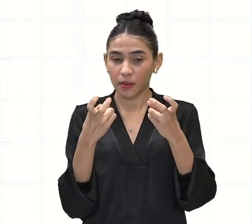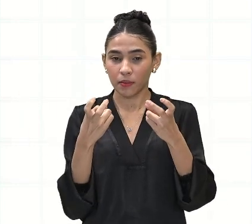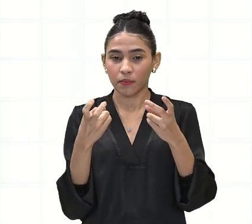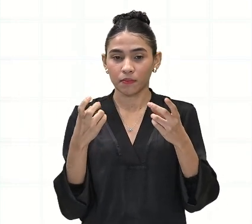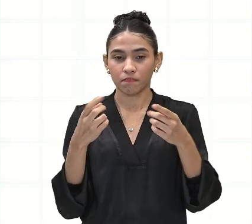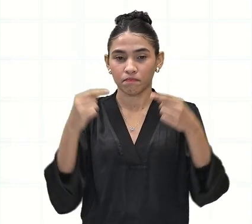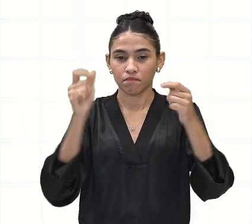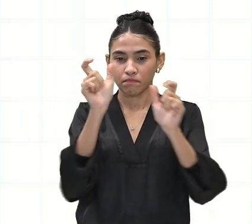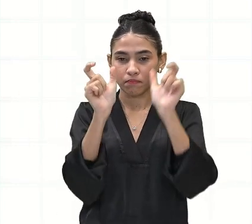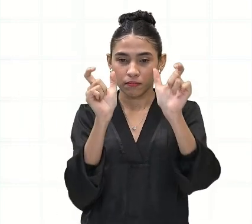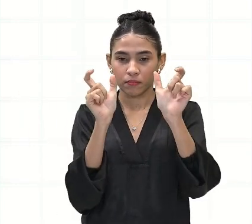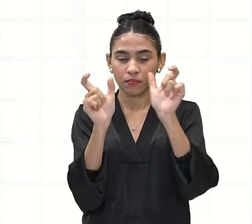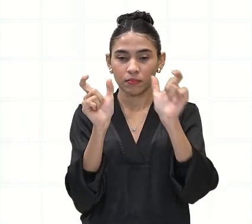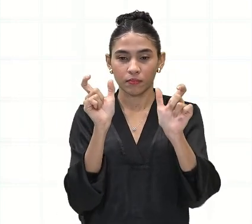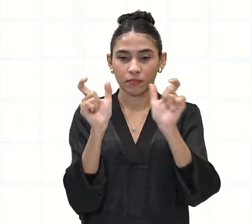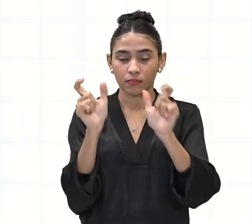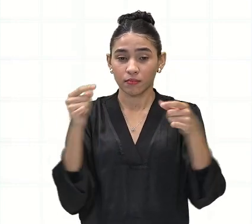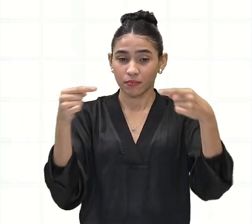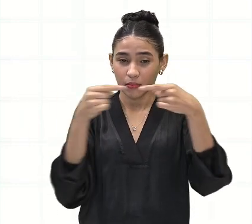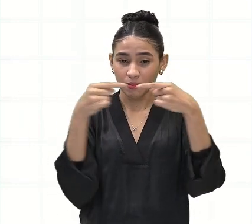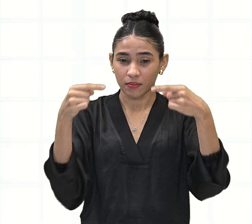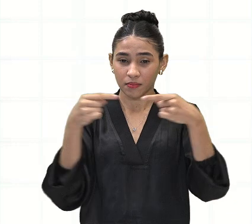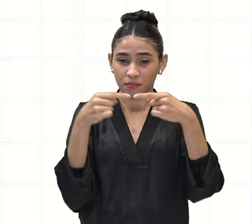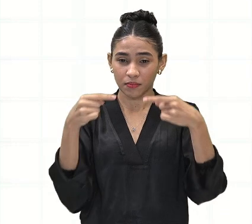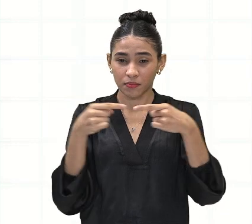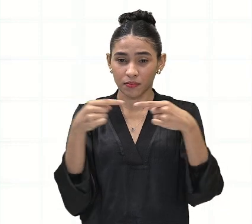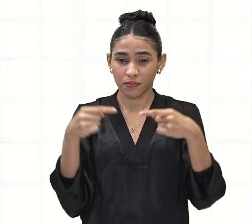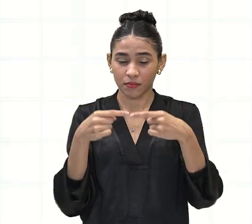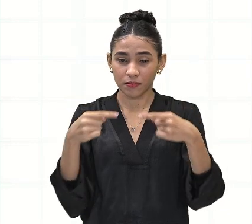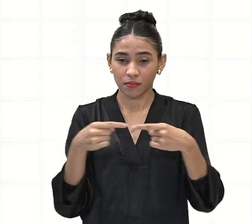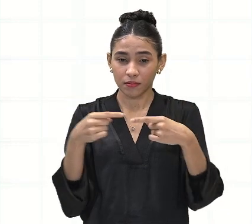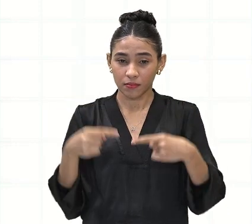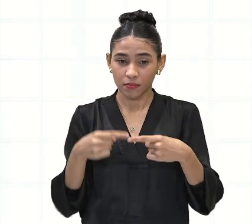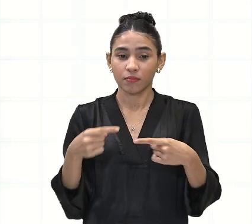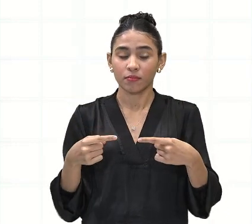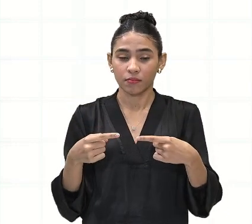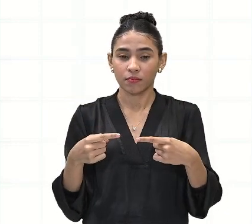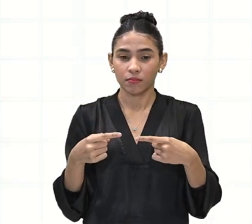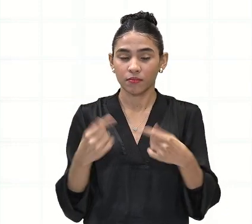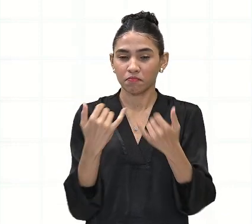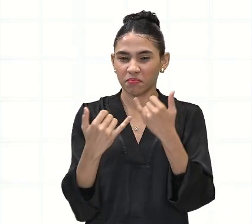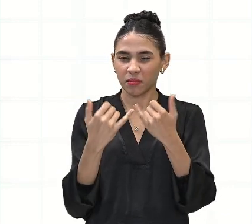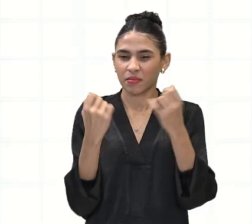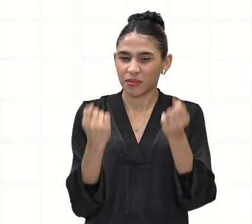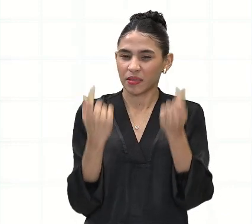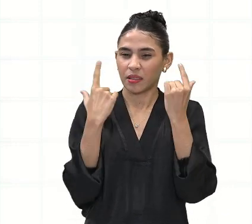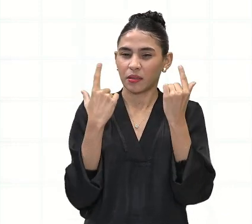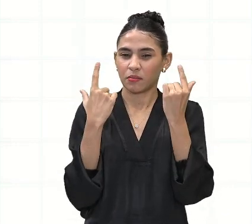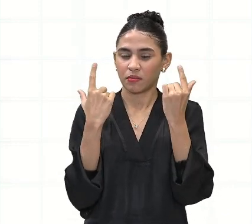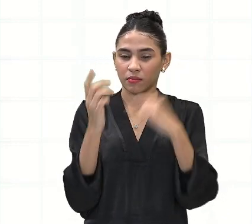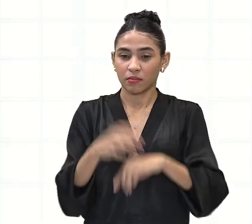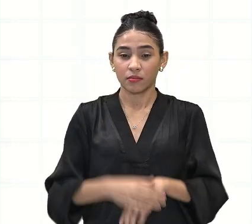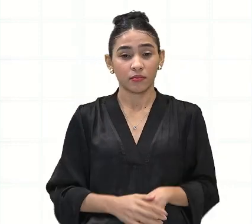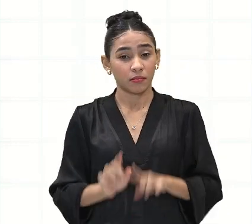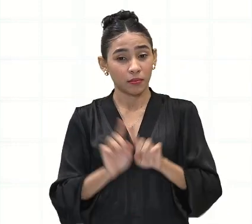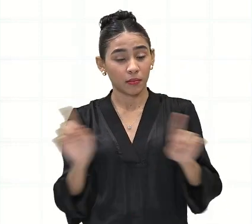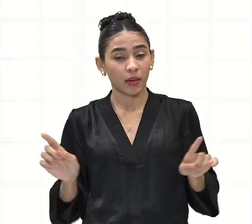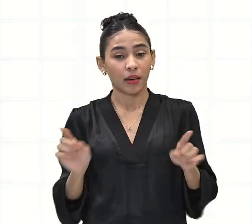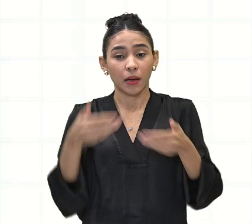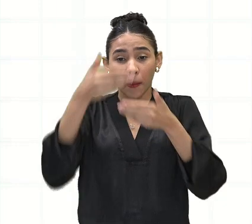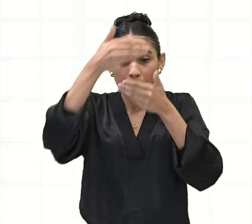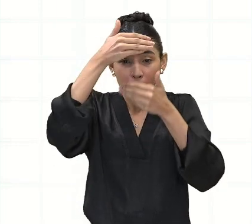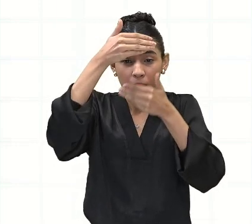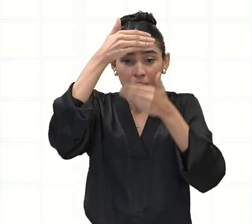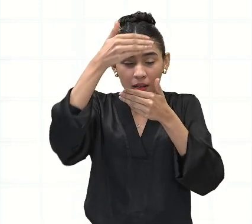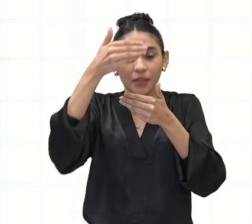Almoxarif, almoxarifado. Açúcar, virou açúcar. Parece estranho, mas os árabes também tiveram